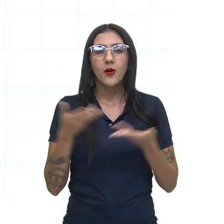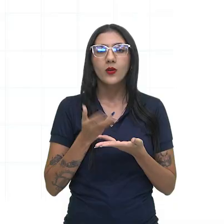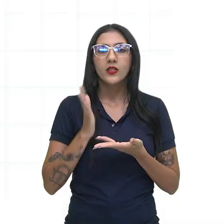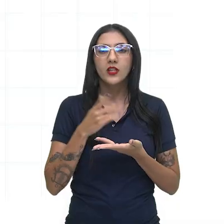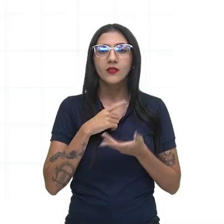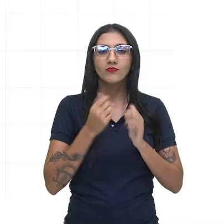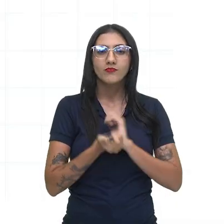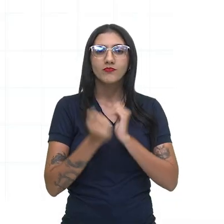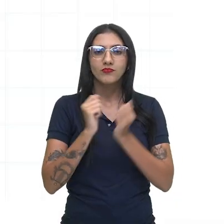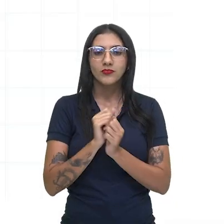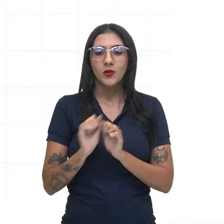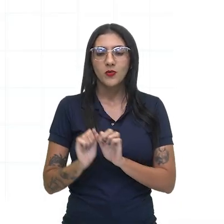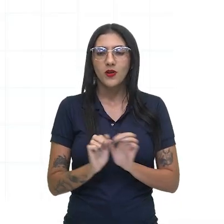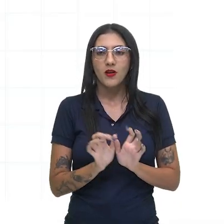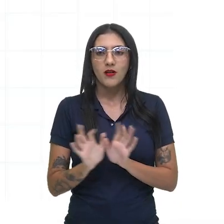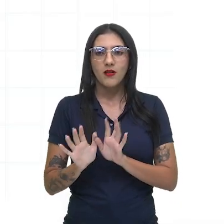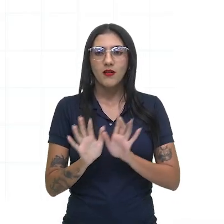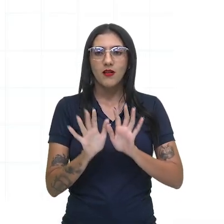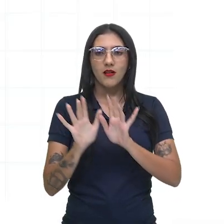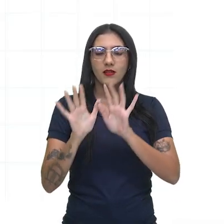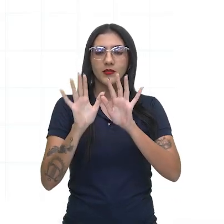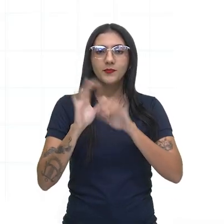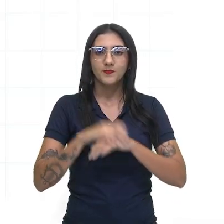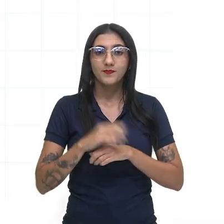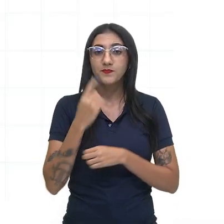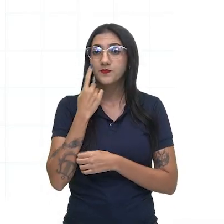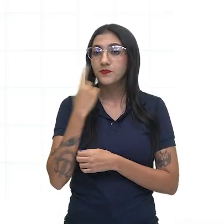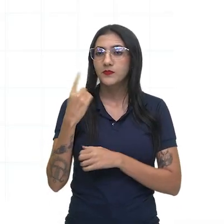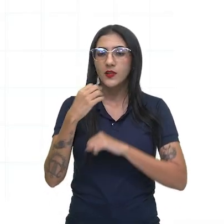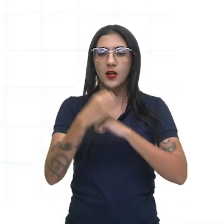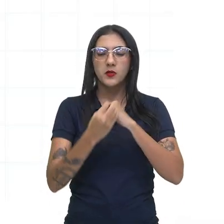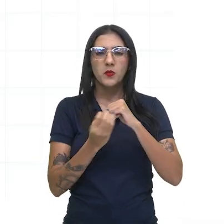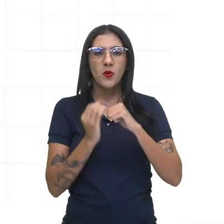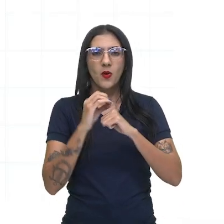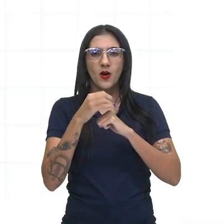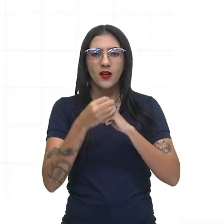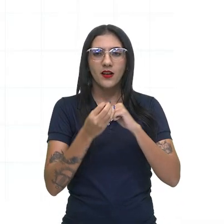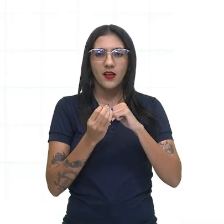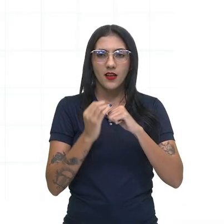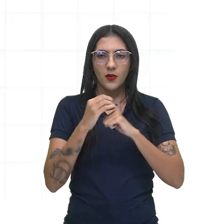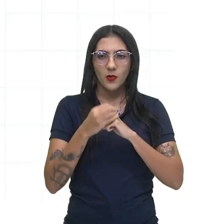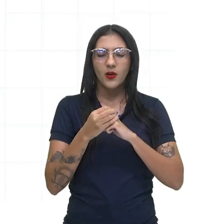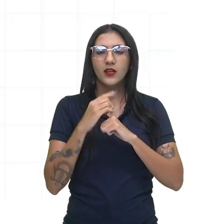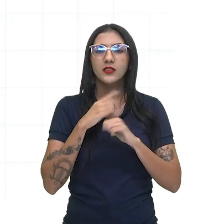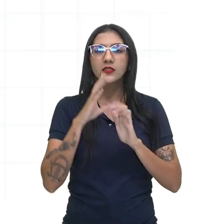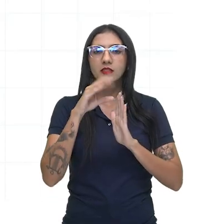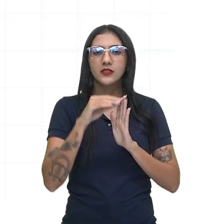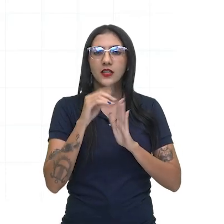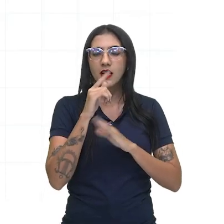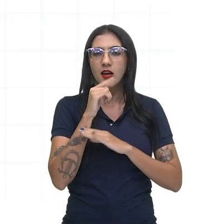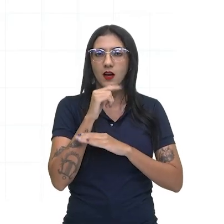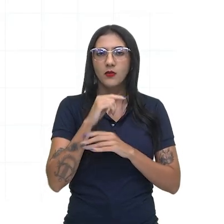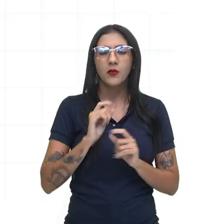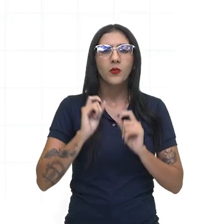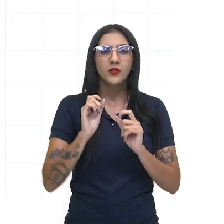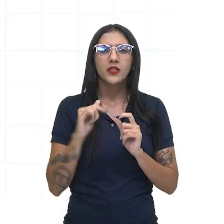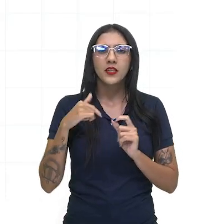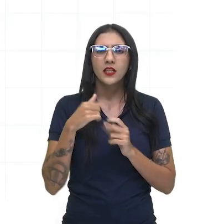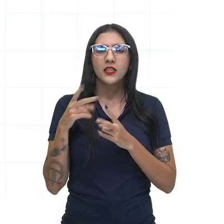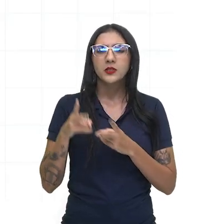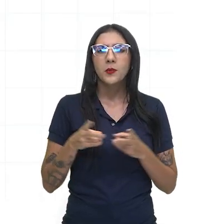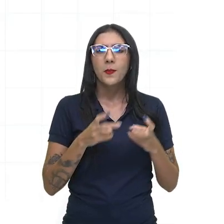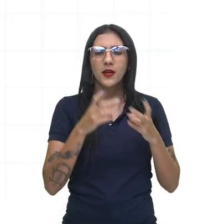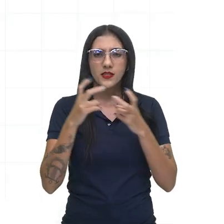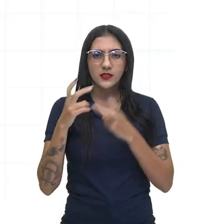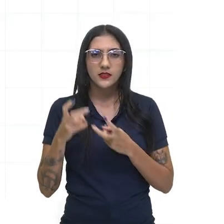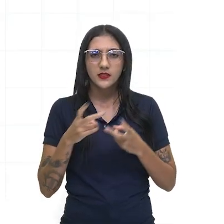estado gasoso. Observem aí as partículas que formam, né, a água. O que a gente observa aí